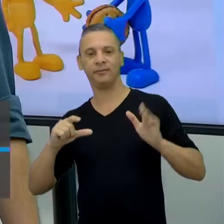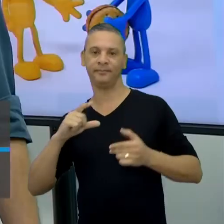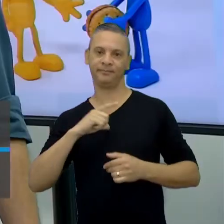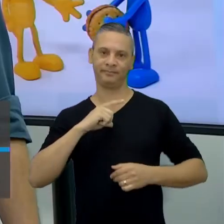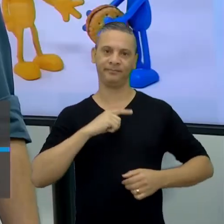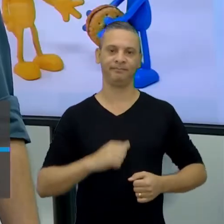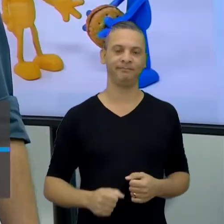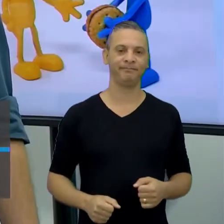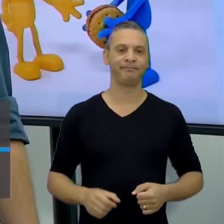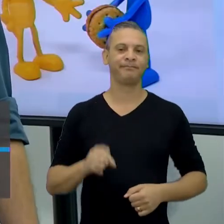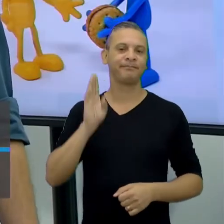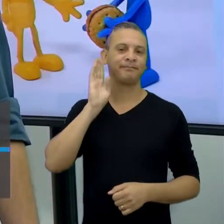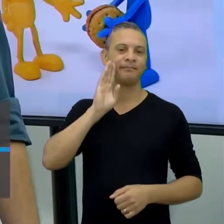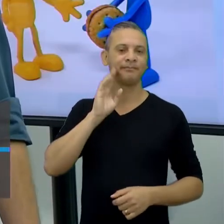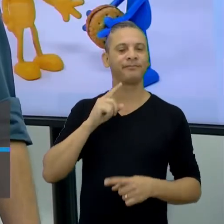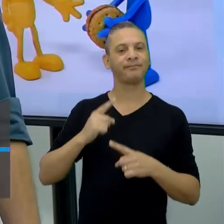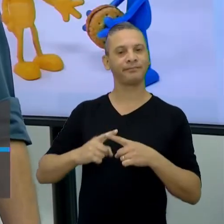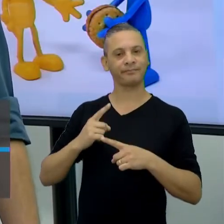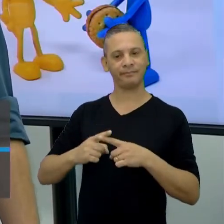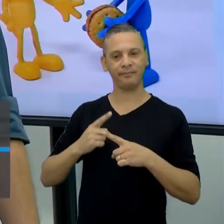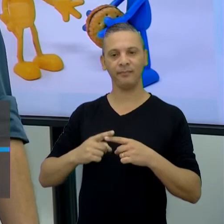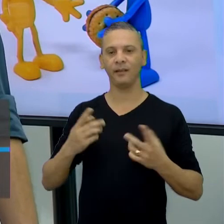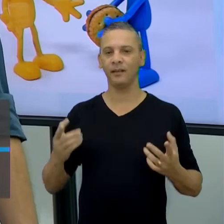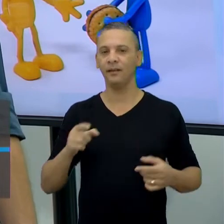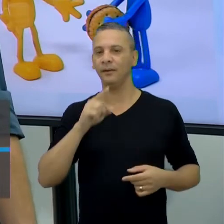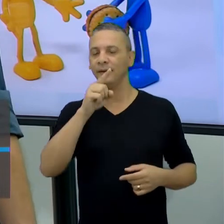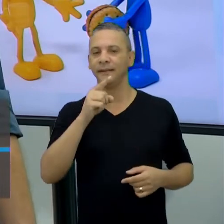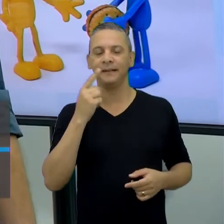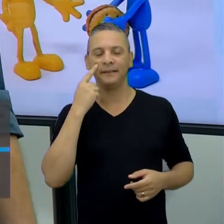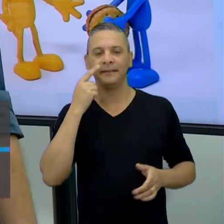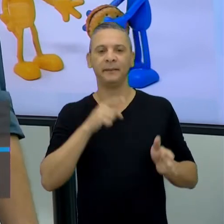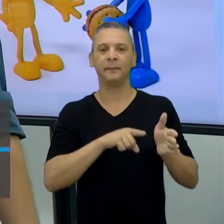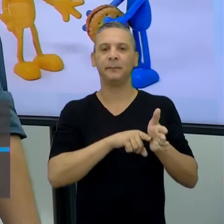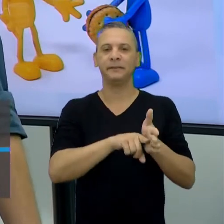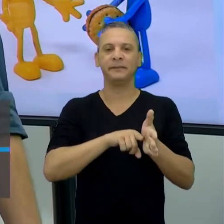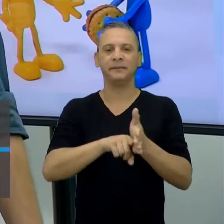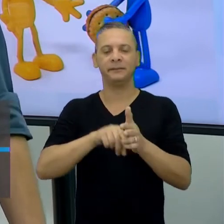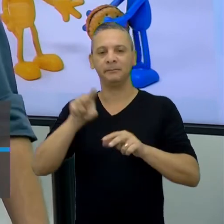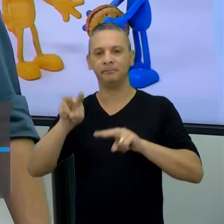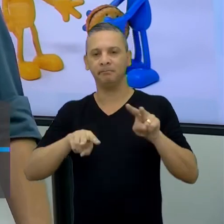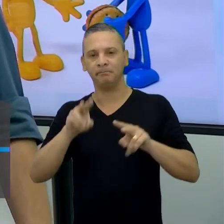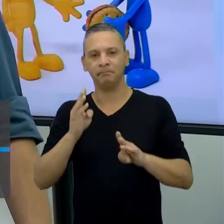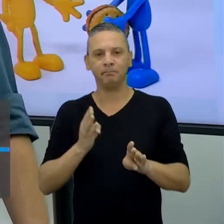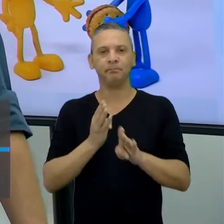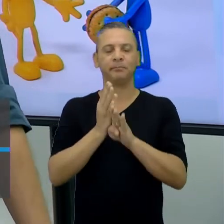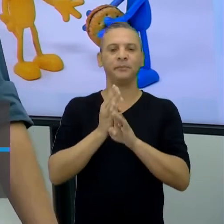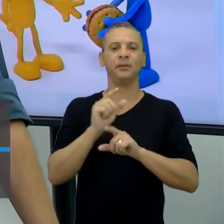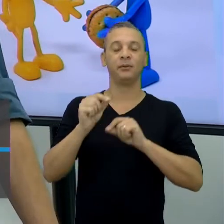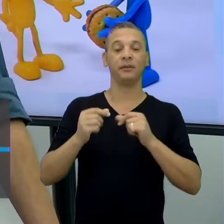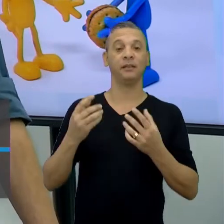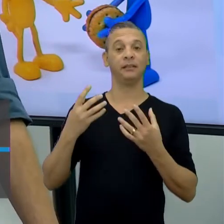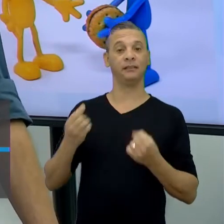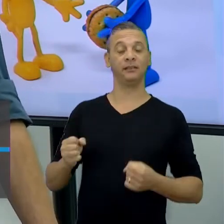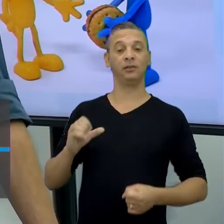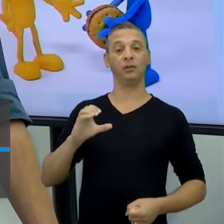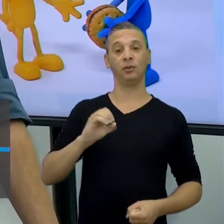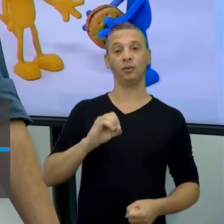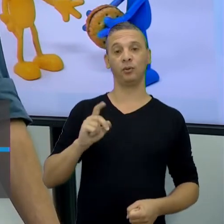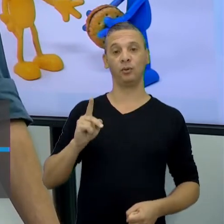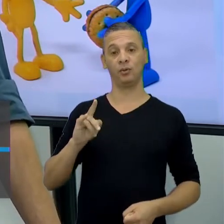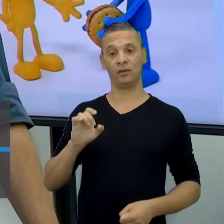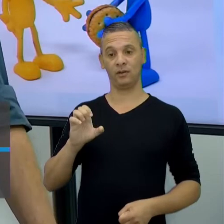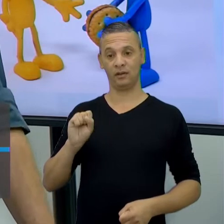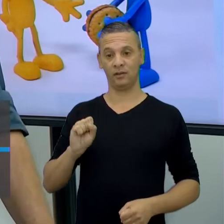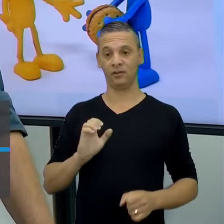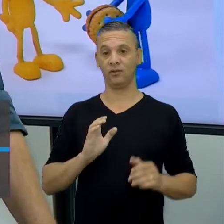sabe o que é bacana? Porque depois que você jogar num site de busca, ele, como você aceitou o cookie, ele vai